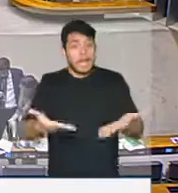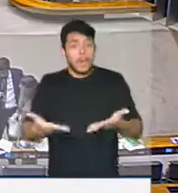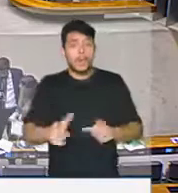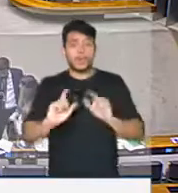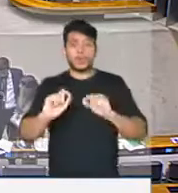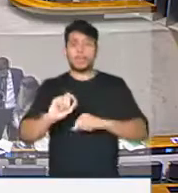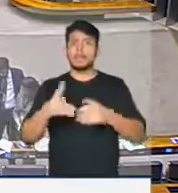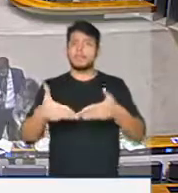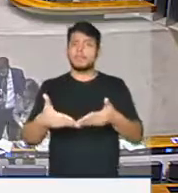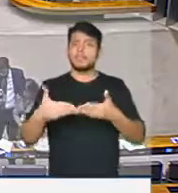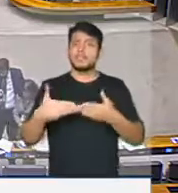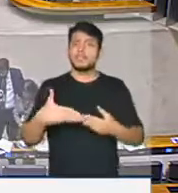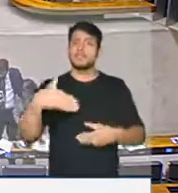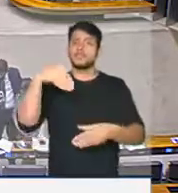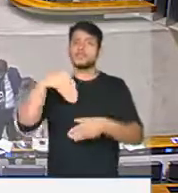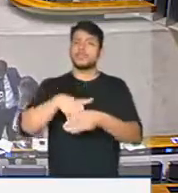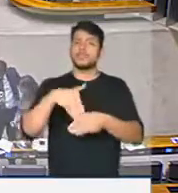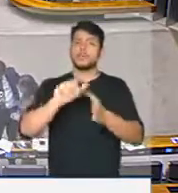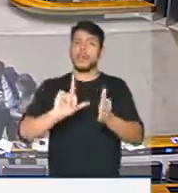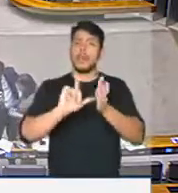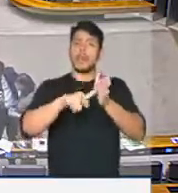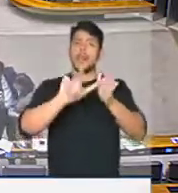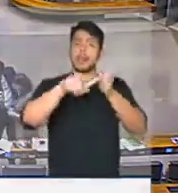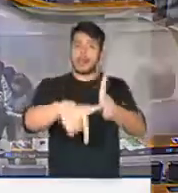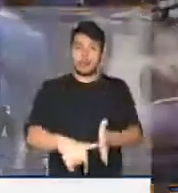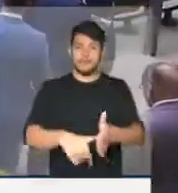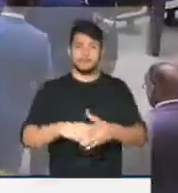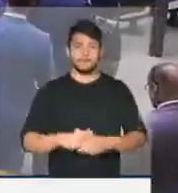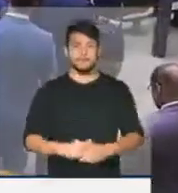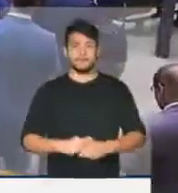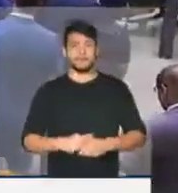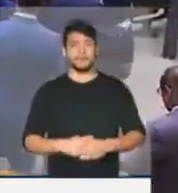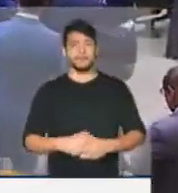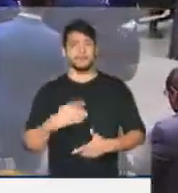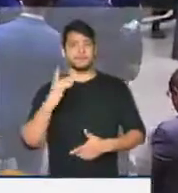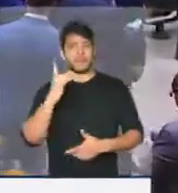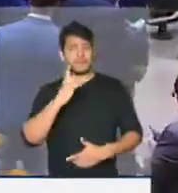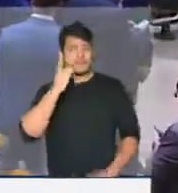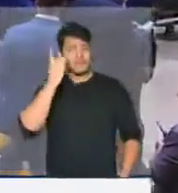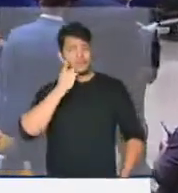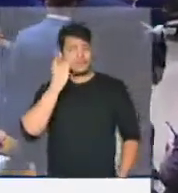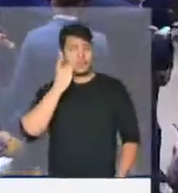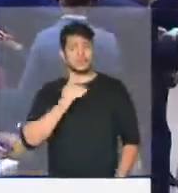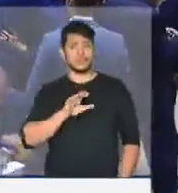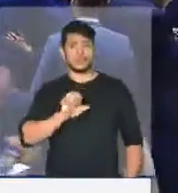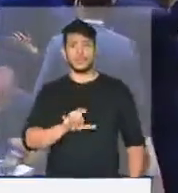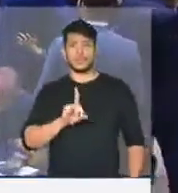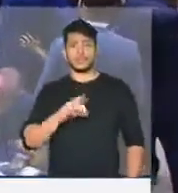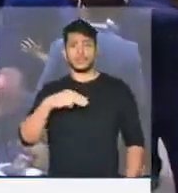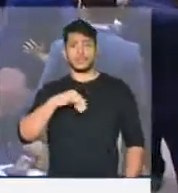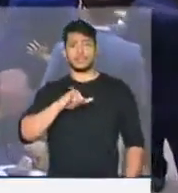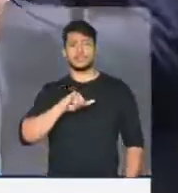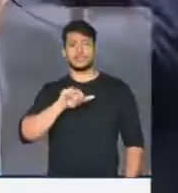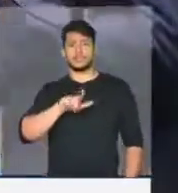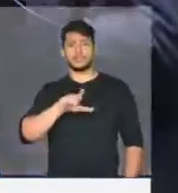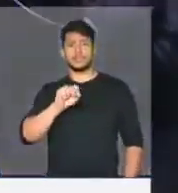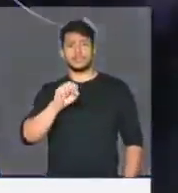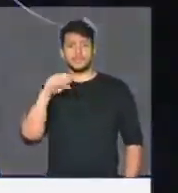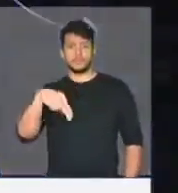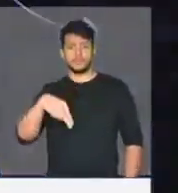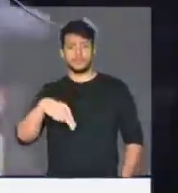Fazem essa votação no sistema eletrônico, é chamada votação nominal. Deputado Edmilson Rodrigues, do PSOL do Pará. Institutos